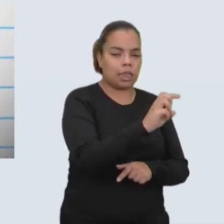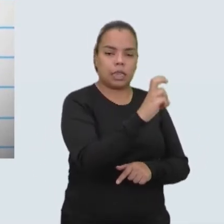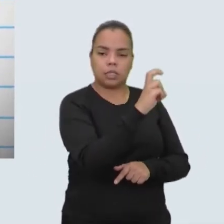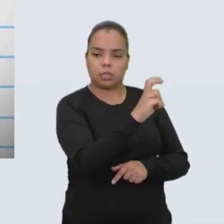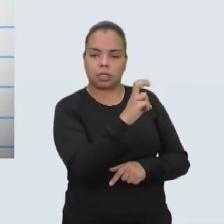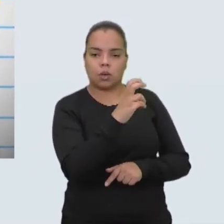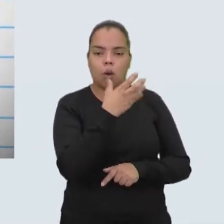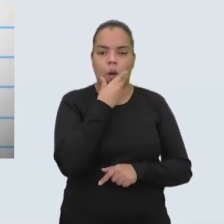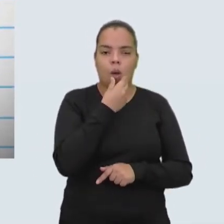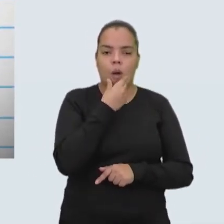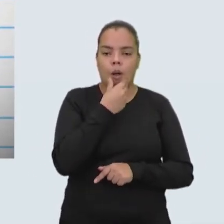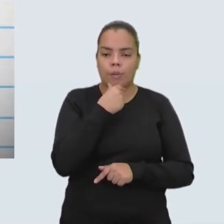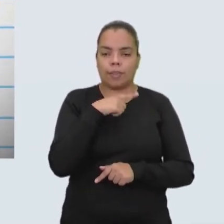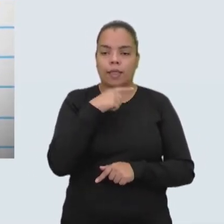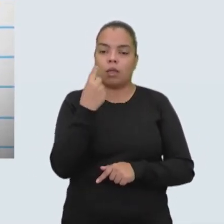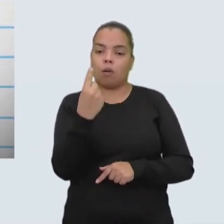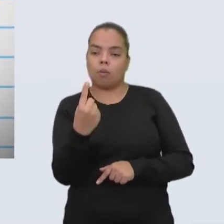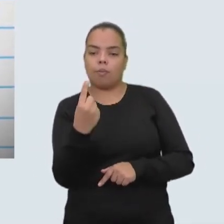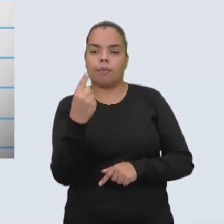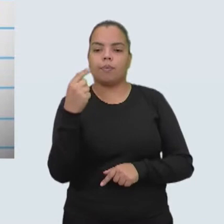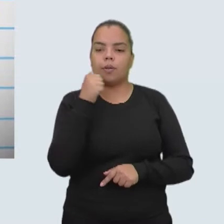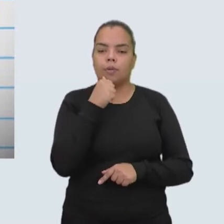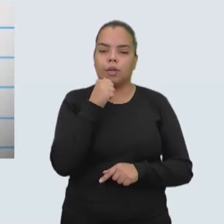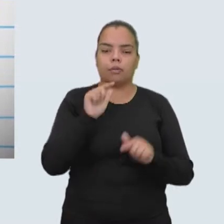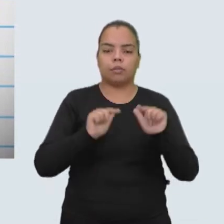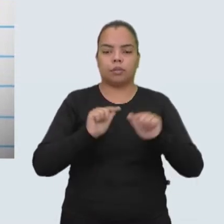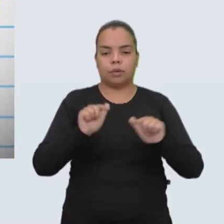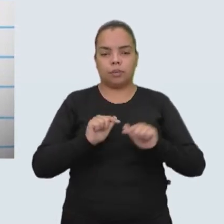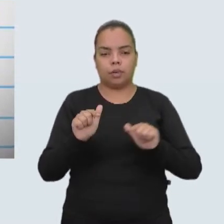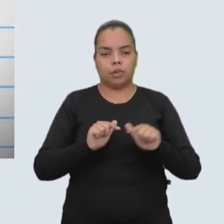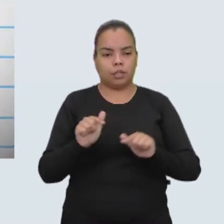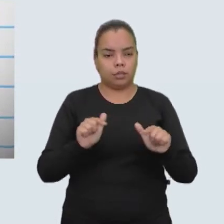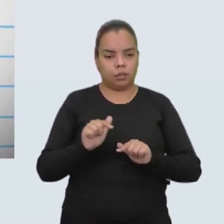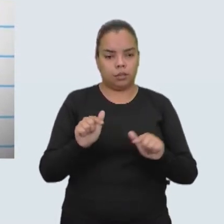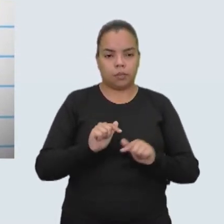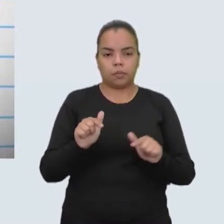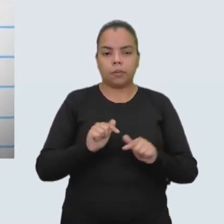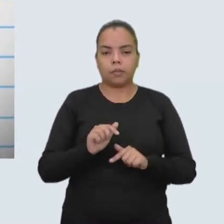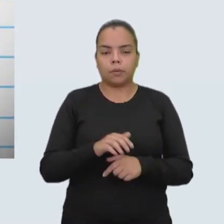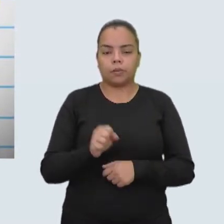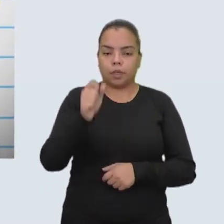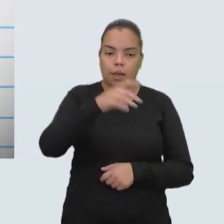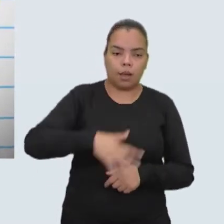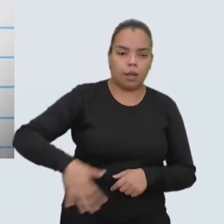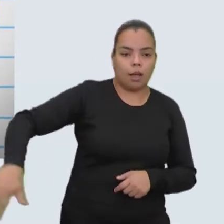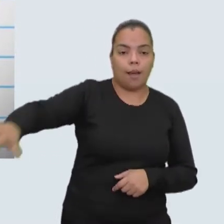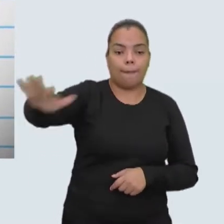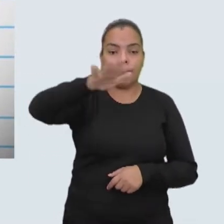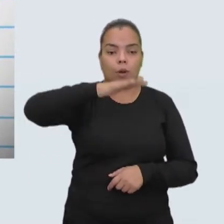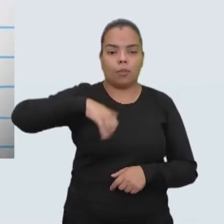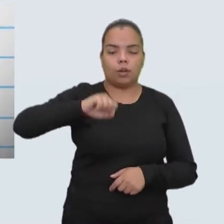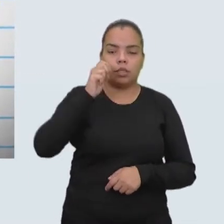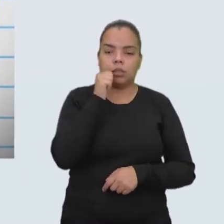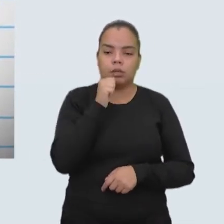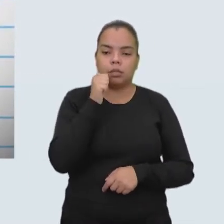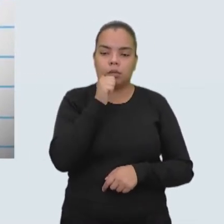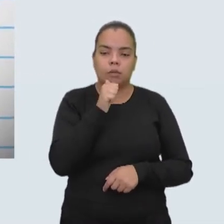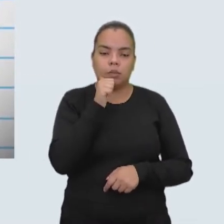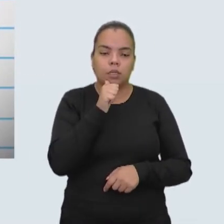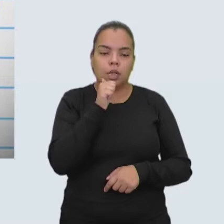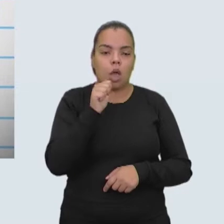no Brasil, por exemplo, embora sejam mais da metade da população e do eleitorado nacional, as mulheres ocupam